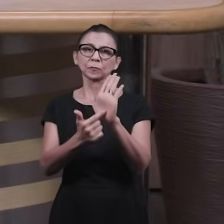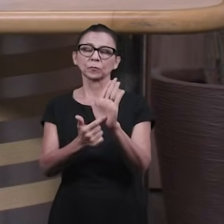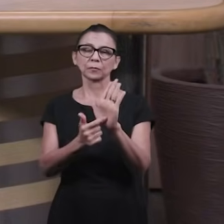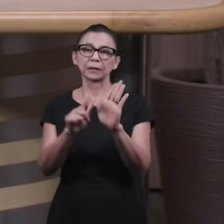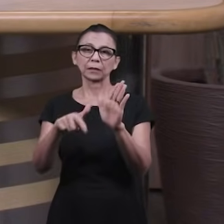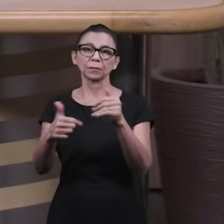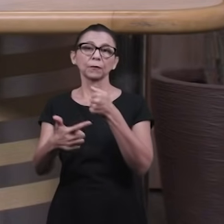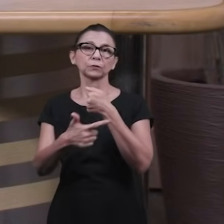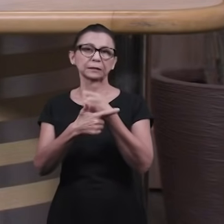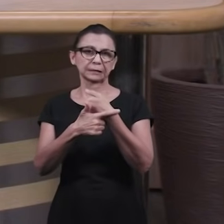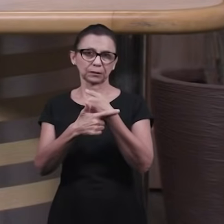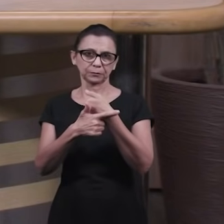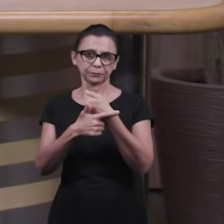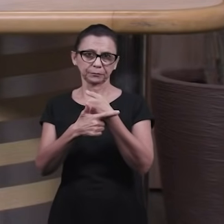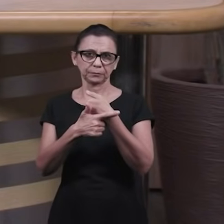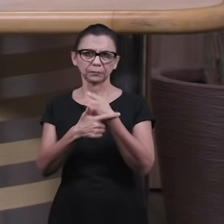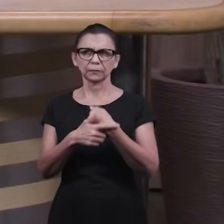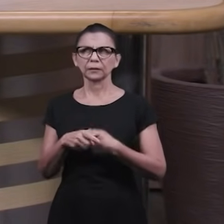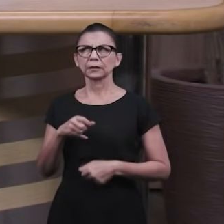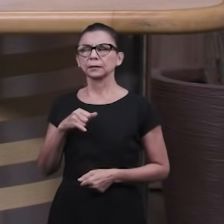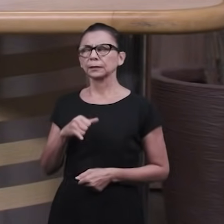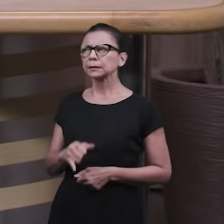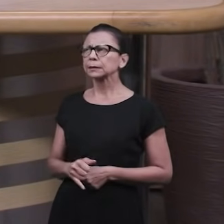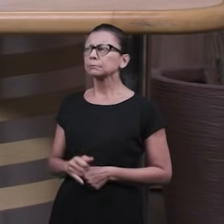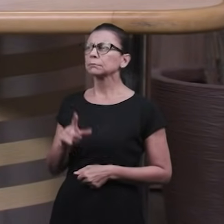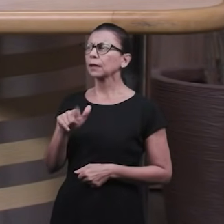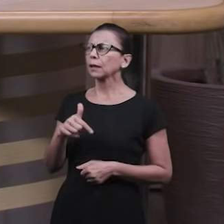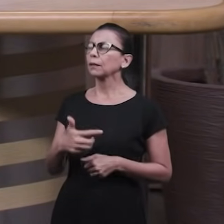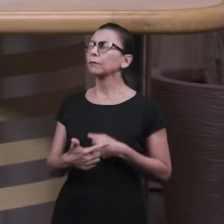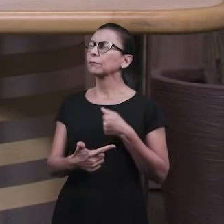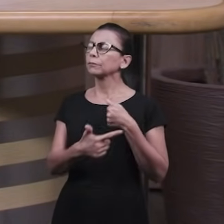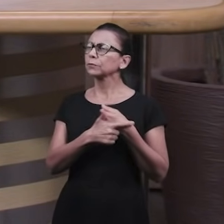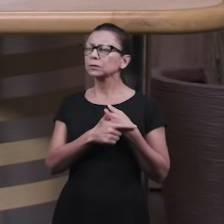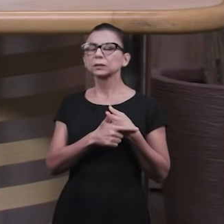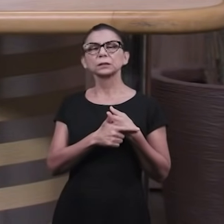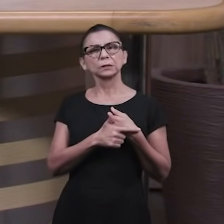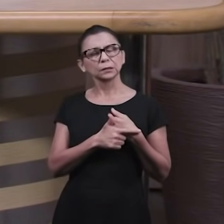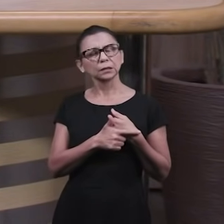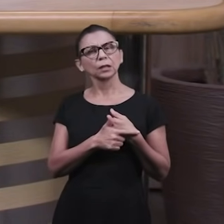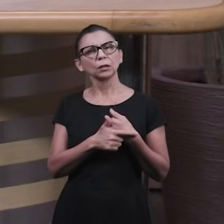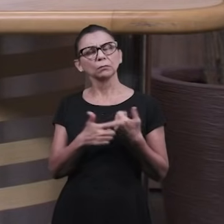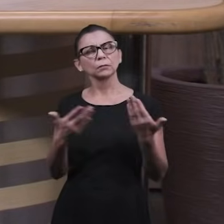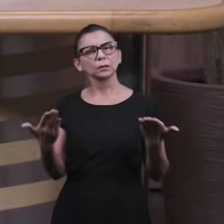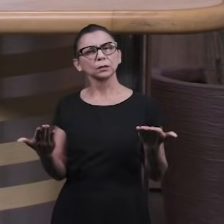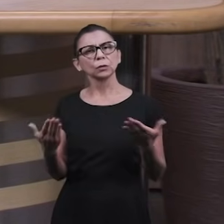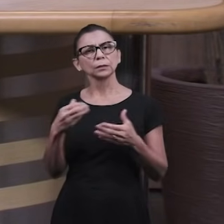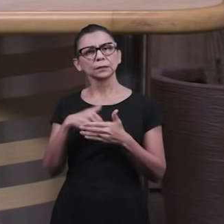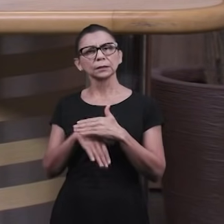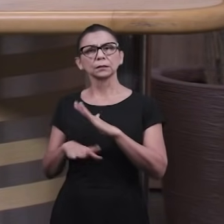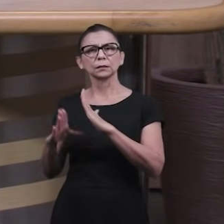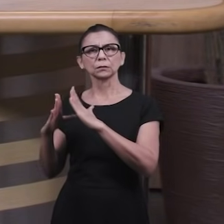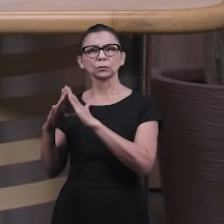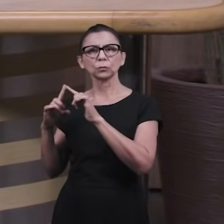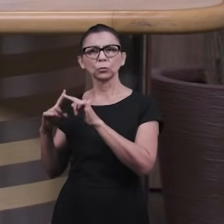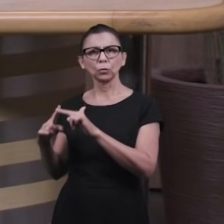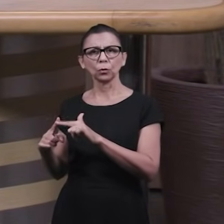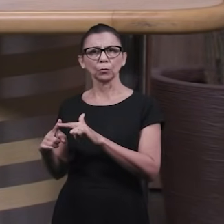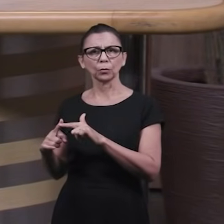Entendeu, Josias? Se ele é uma função, ele está inserido no corpo.